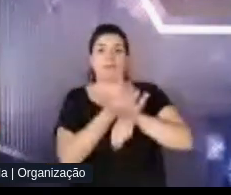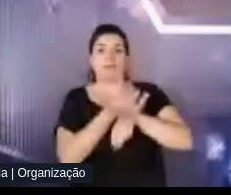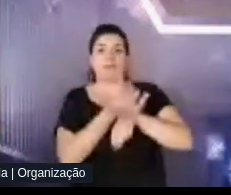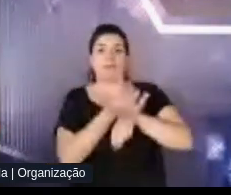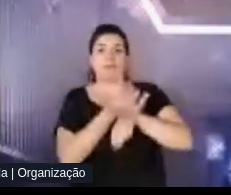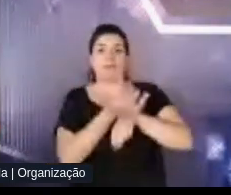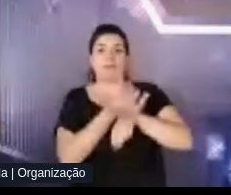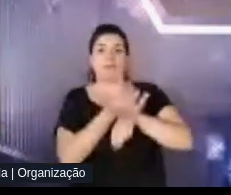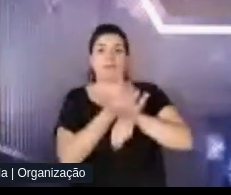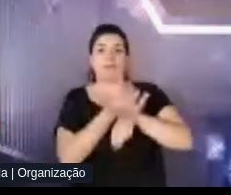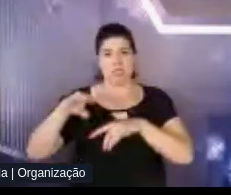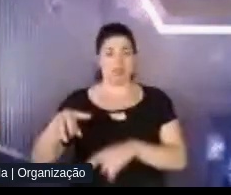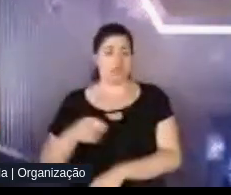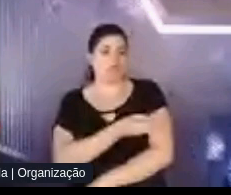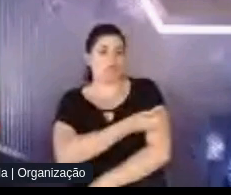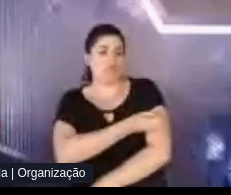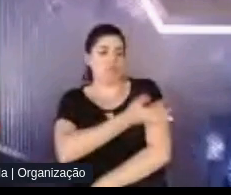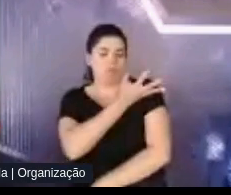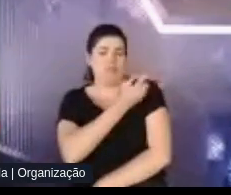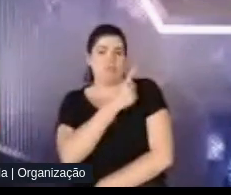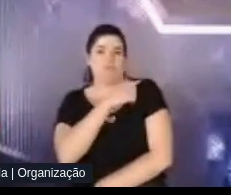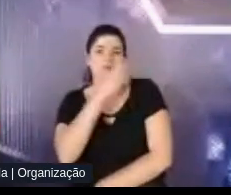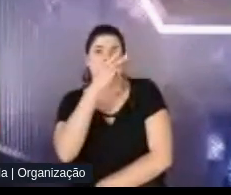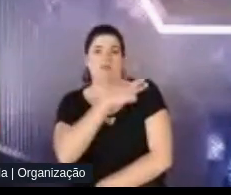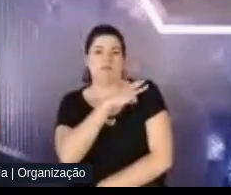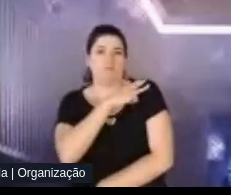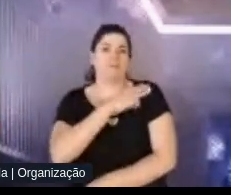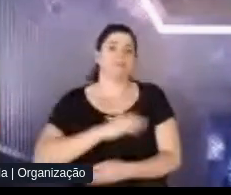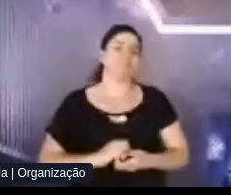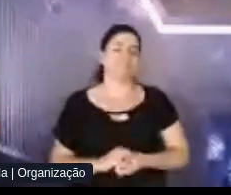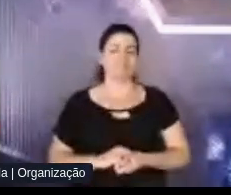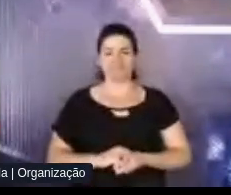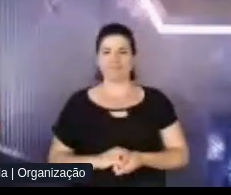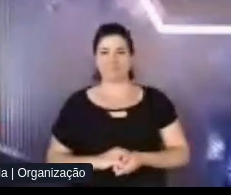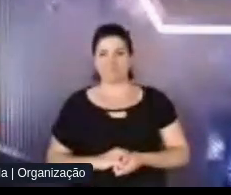no ensino fundamental e ensino médio.